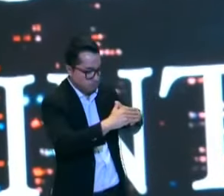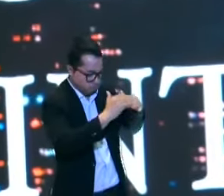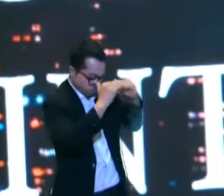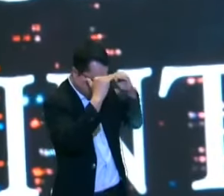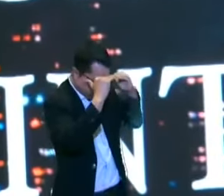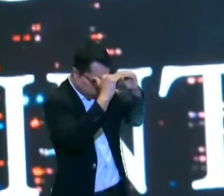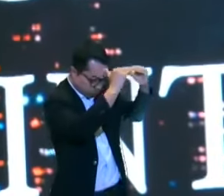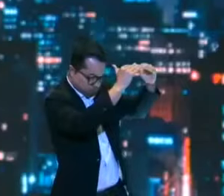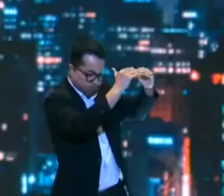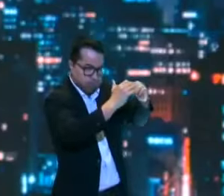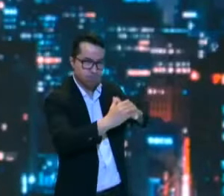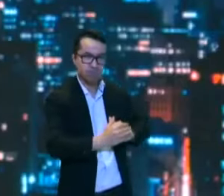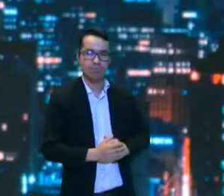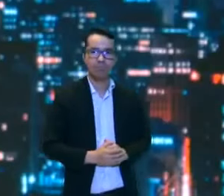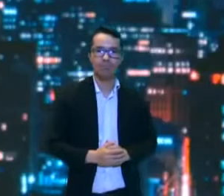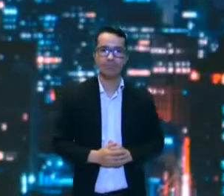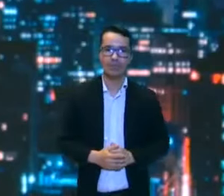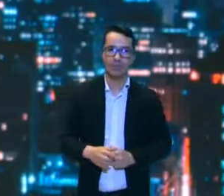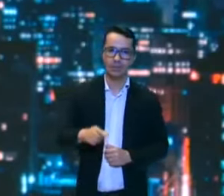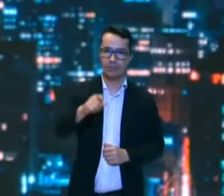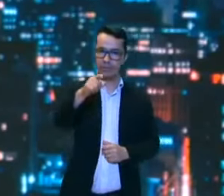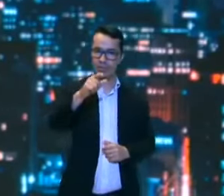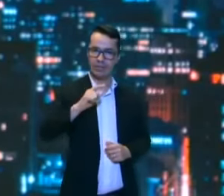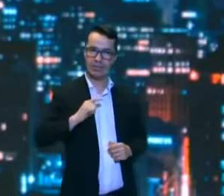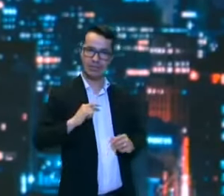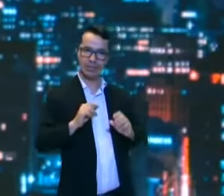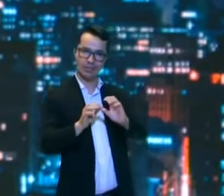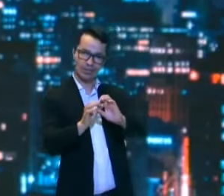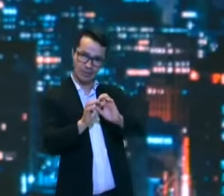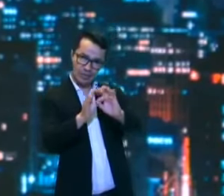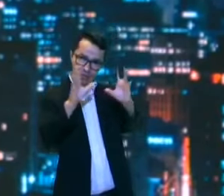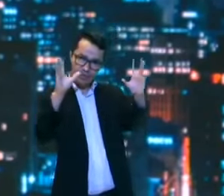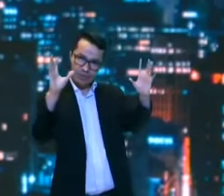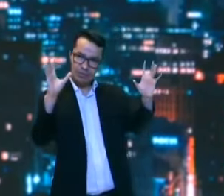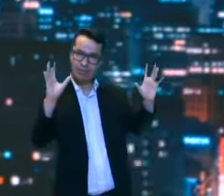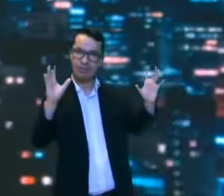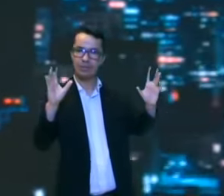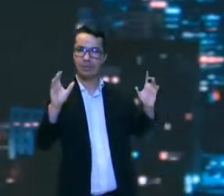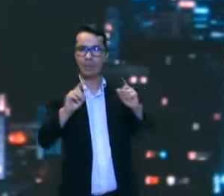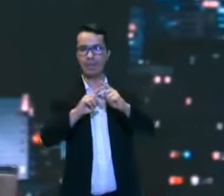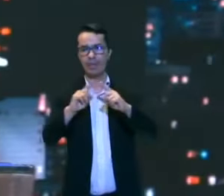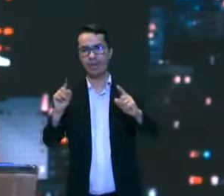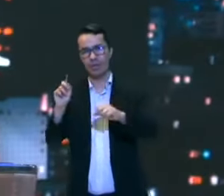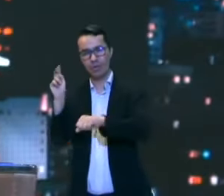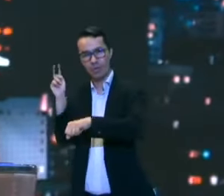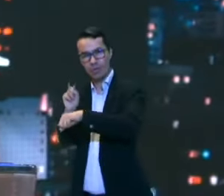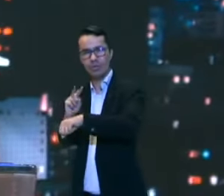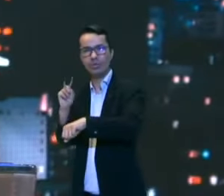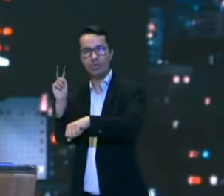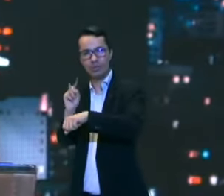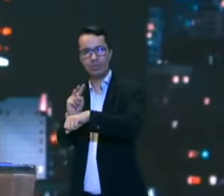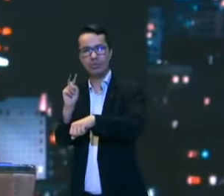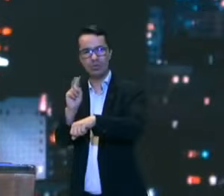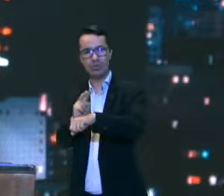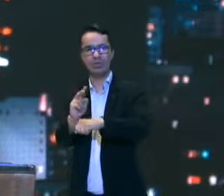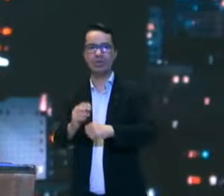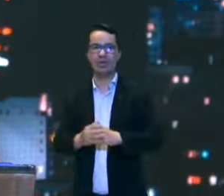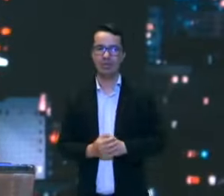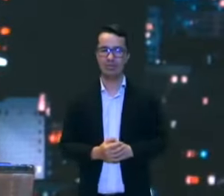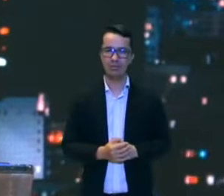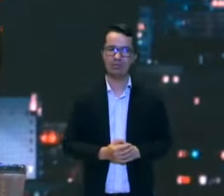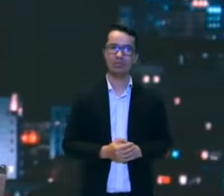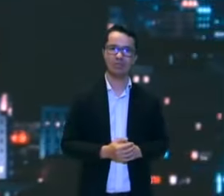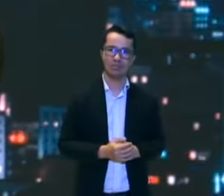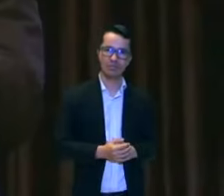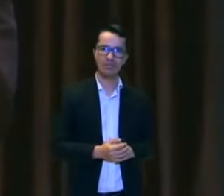liberto, mas cuidado. Leve algumas posturas, nem todas são pecado, gente, mas